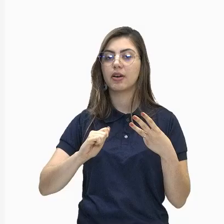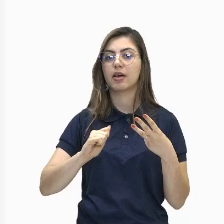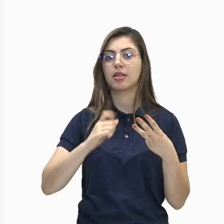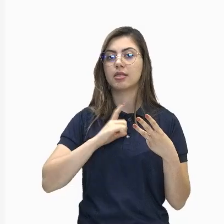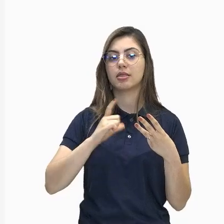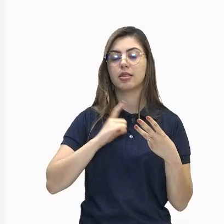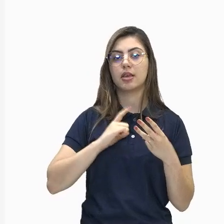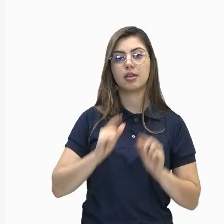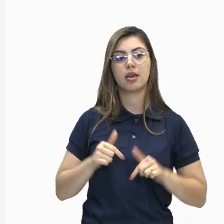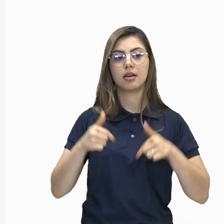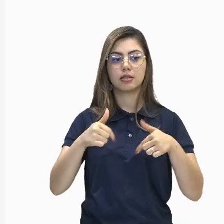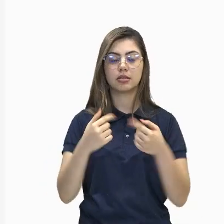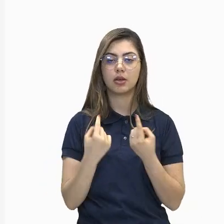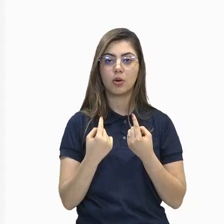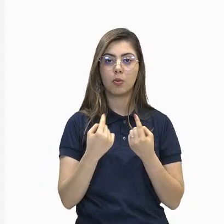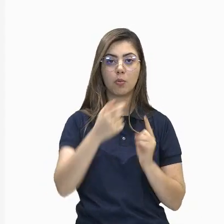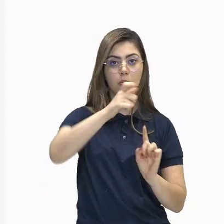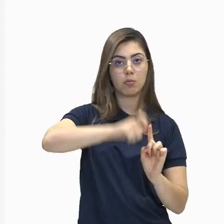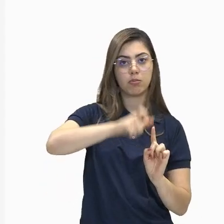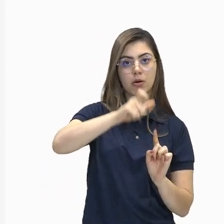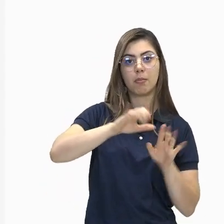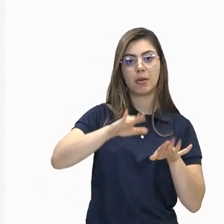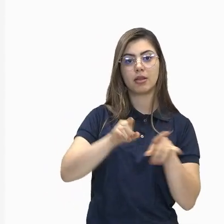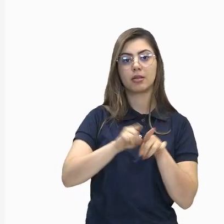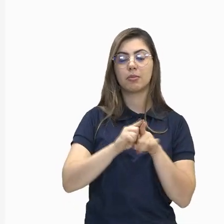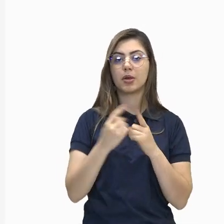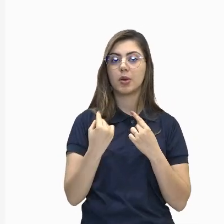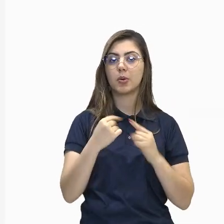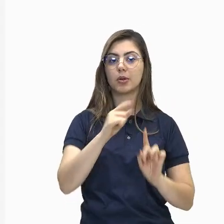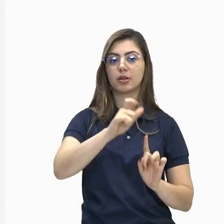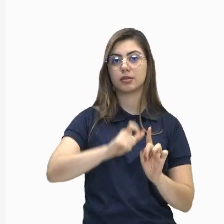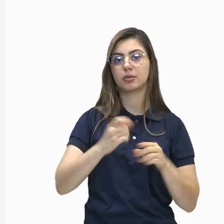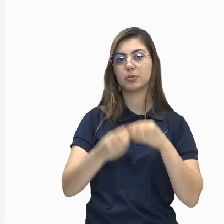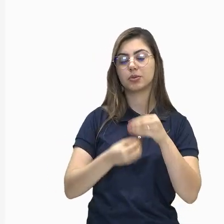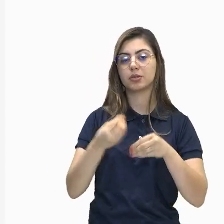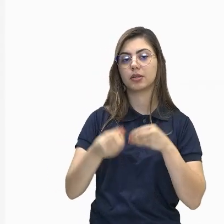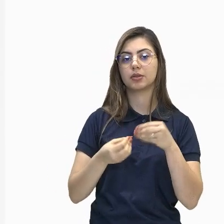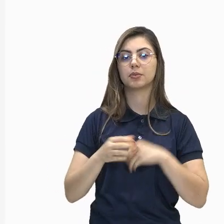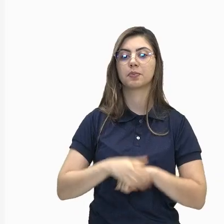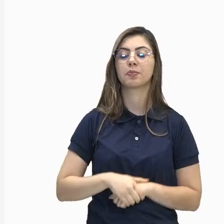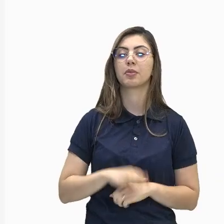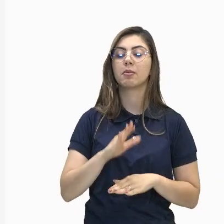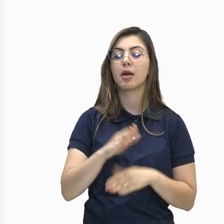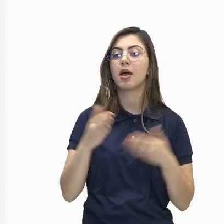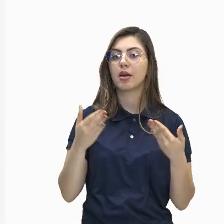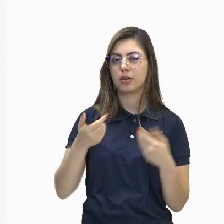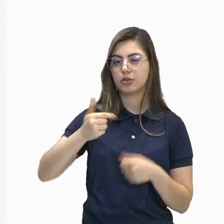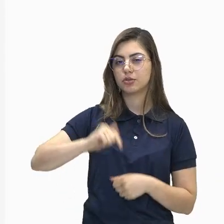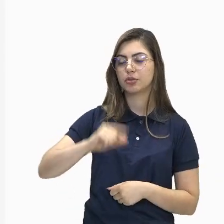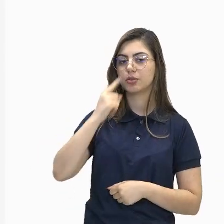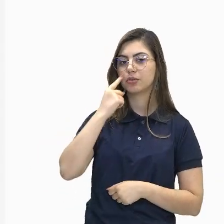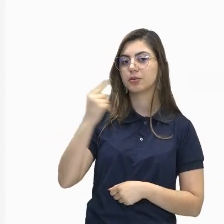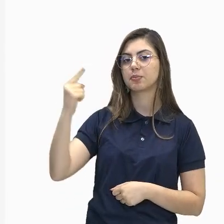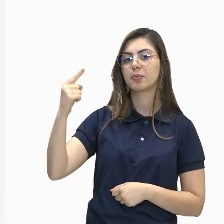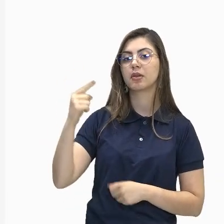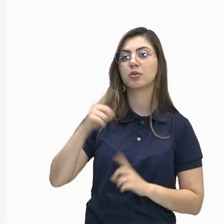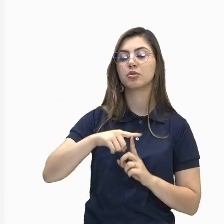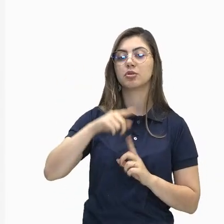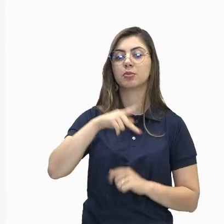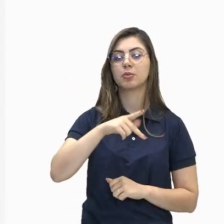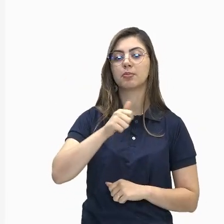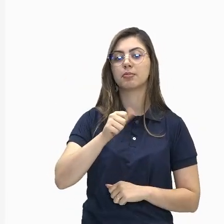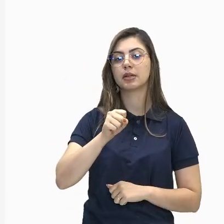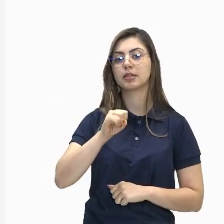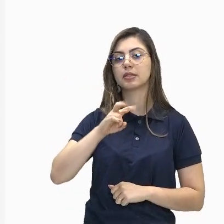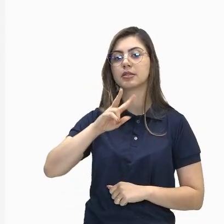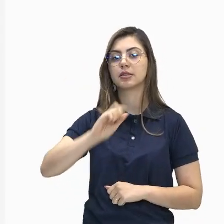Ok? Agora, voltando para o agente da passiva, temos aqui um exemplo. O bolo foi feito por Luciana. Quem é